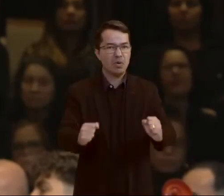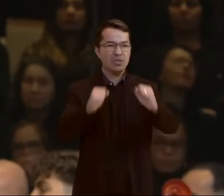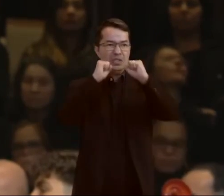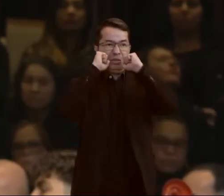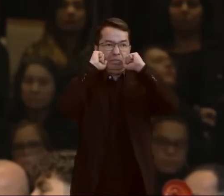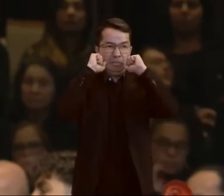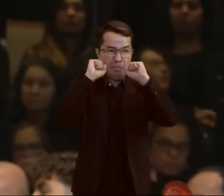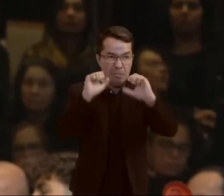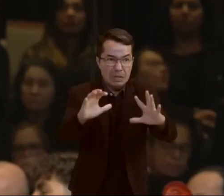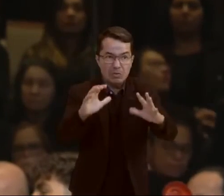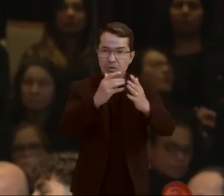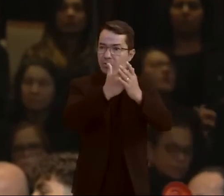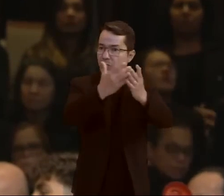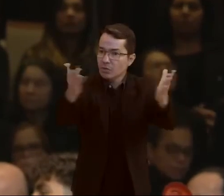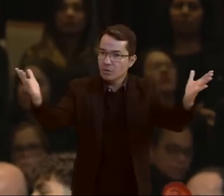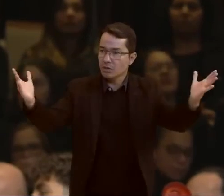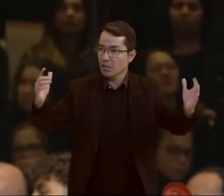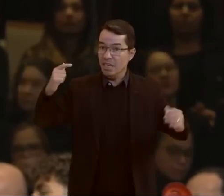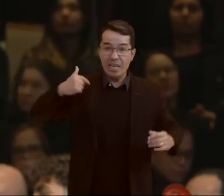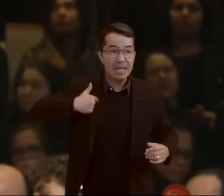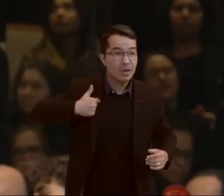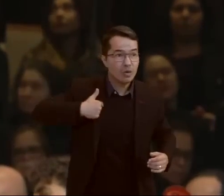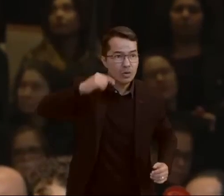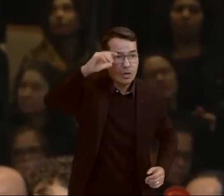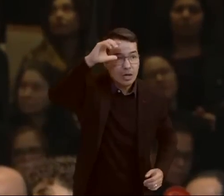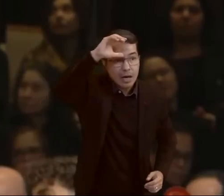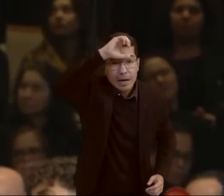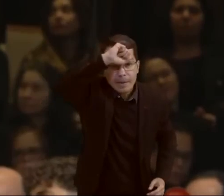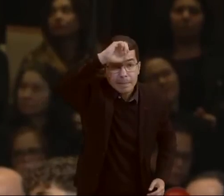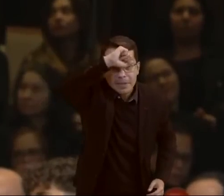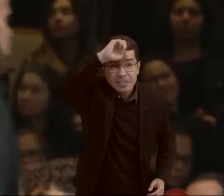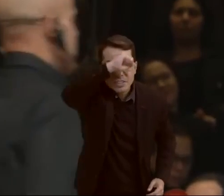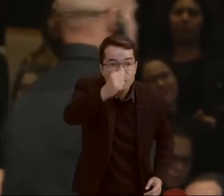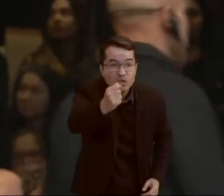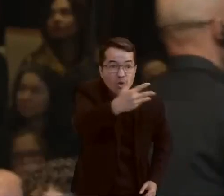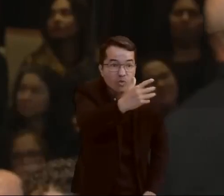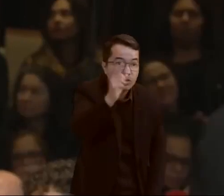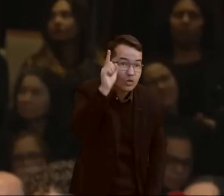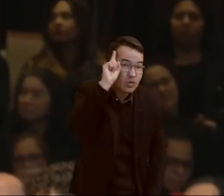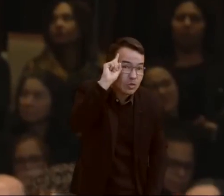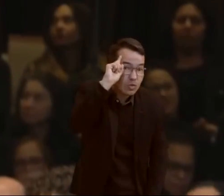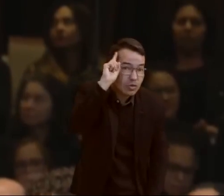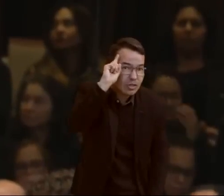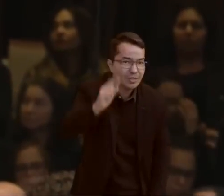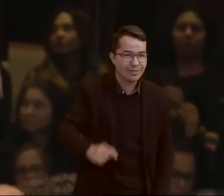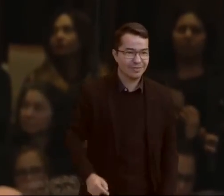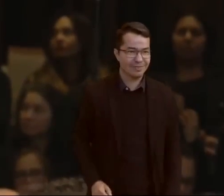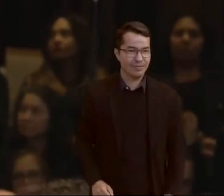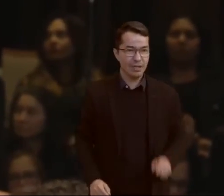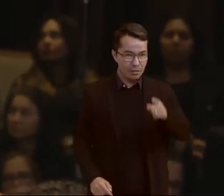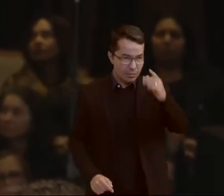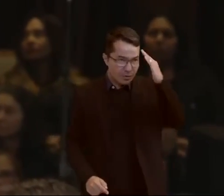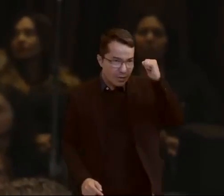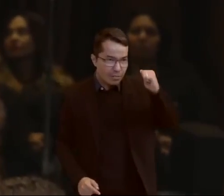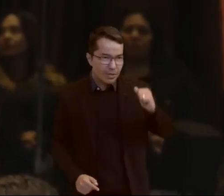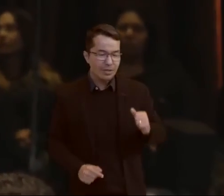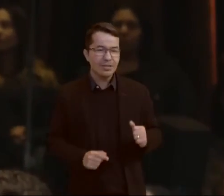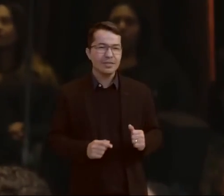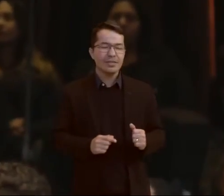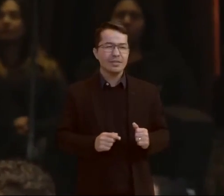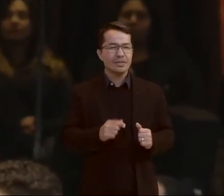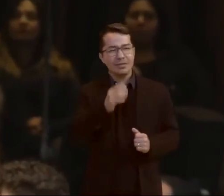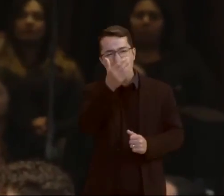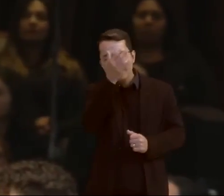eu tenho que aprender algo novo. Algo novo. A cada 10 anos eu faço um teste de temperamento.